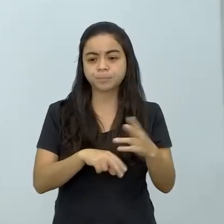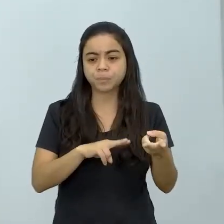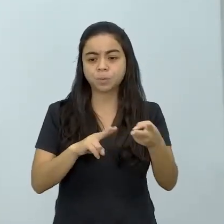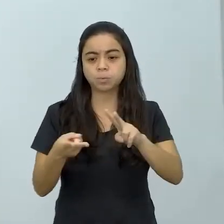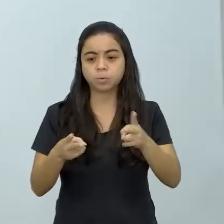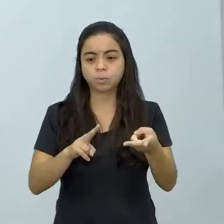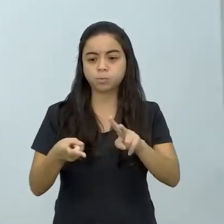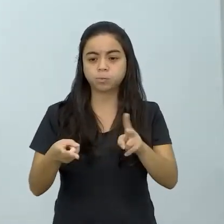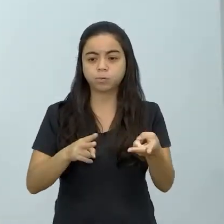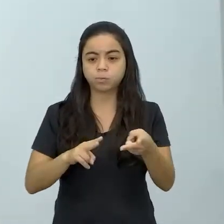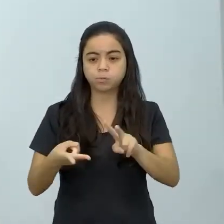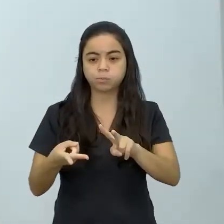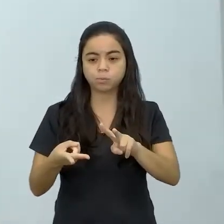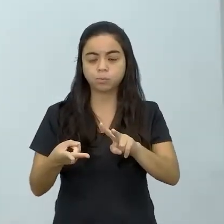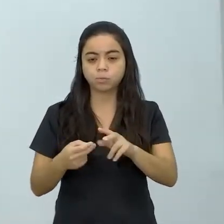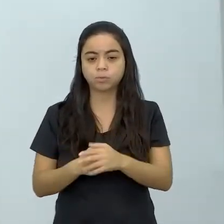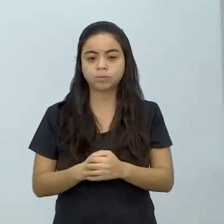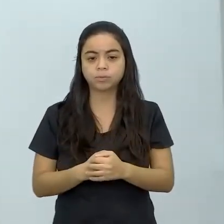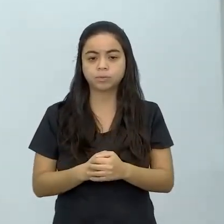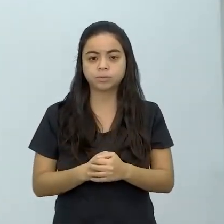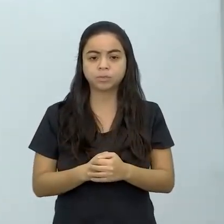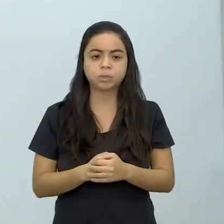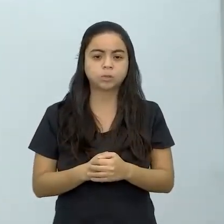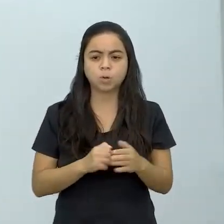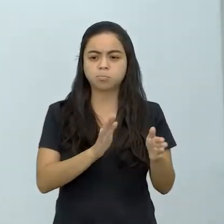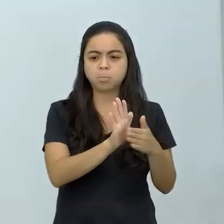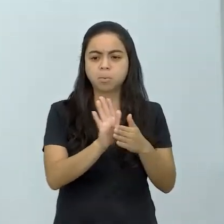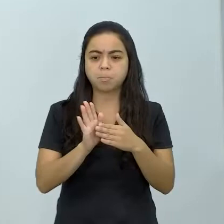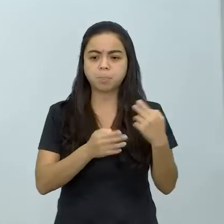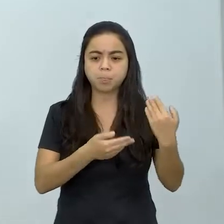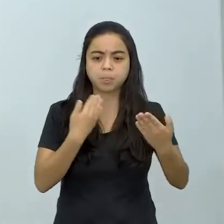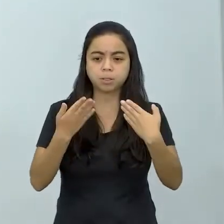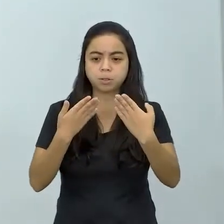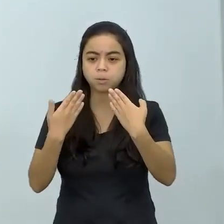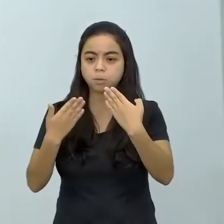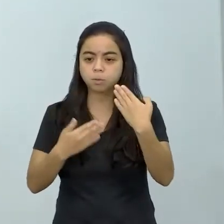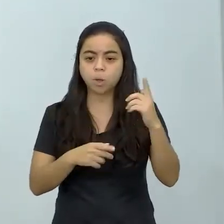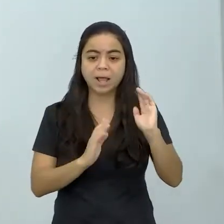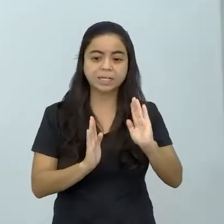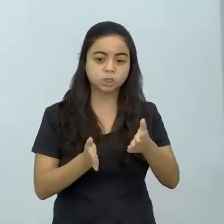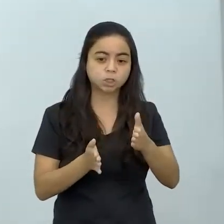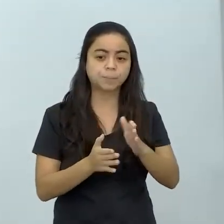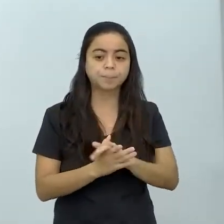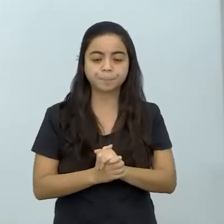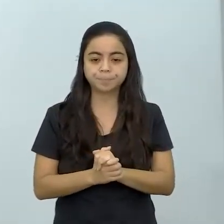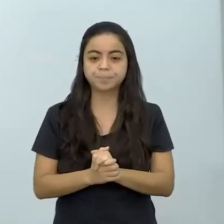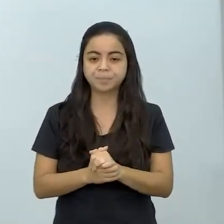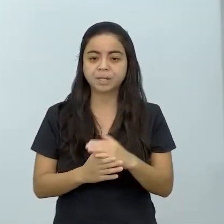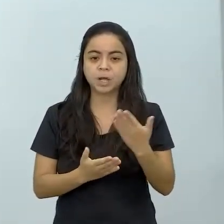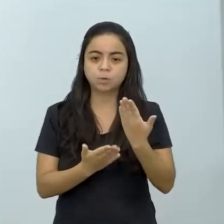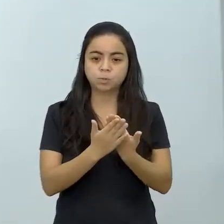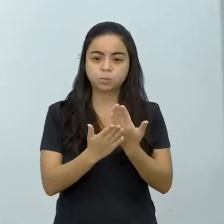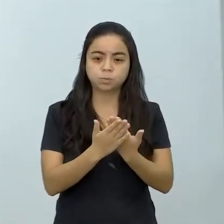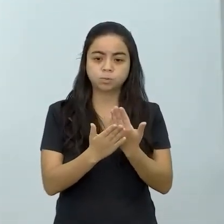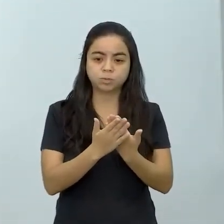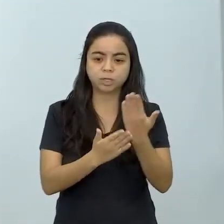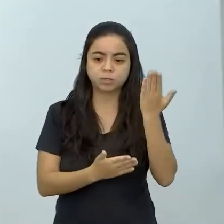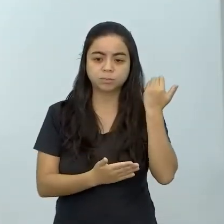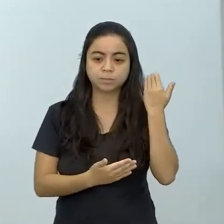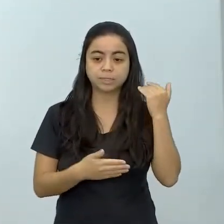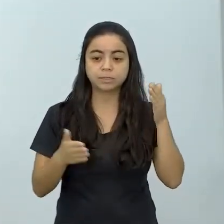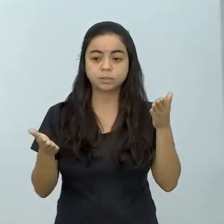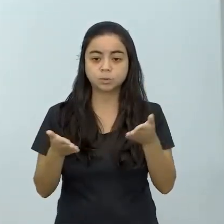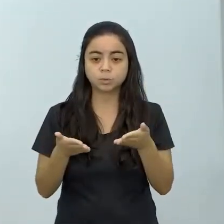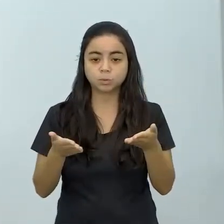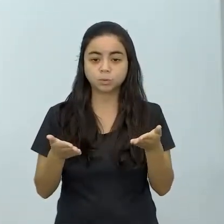transformações energéticas já foi palco já foi aí conversa que nós tivemos algumas vezes nos módulos passados e